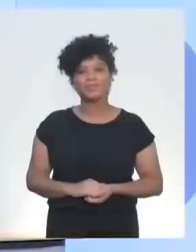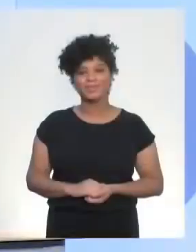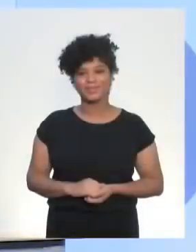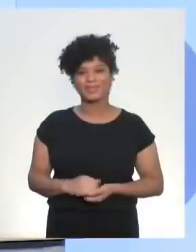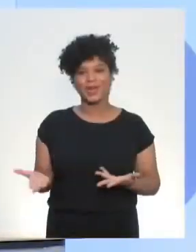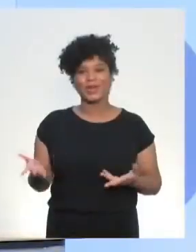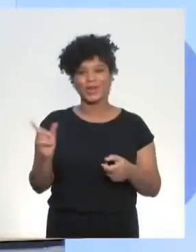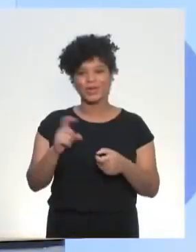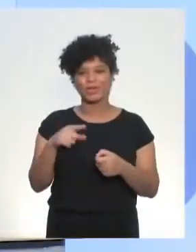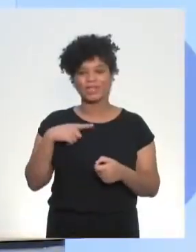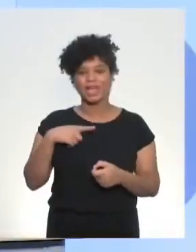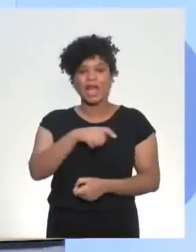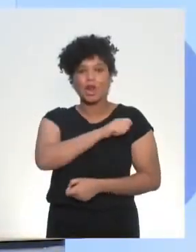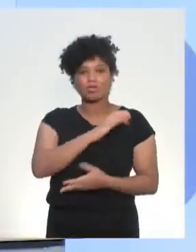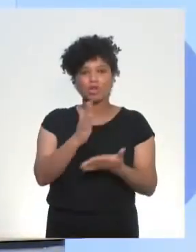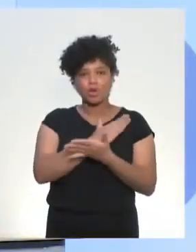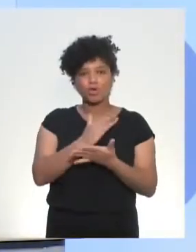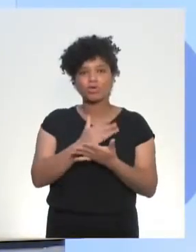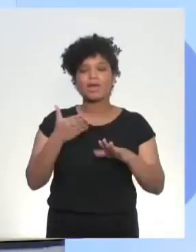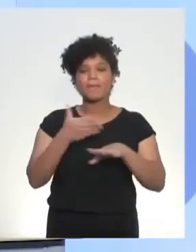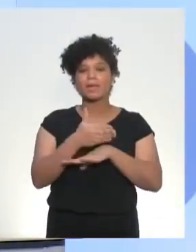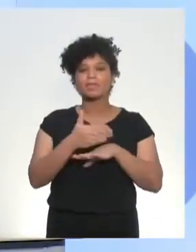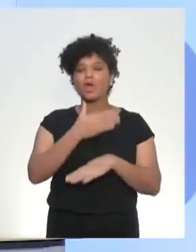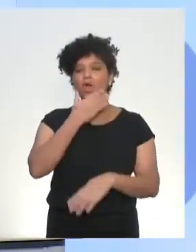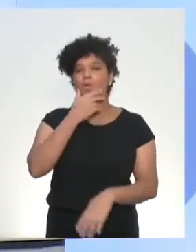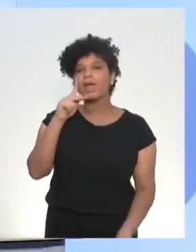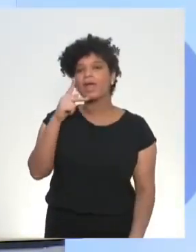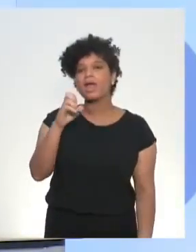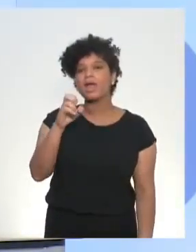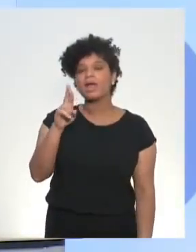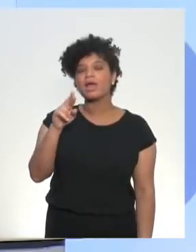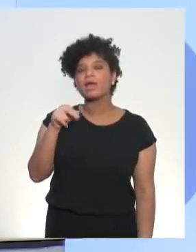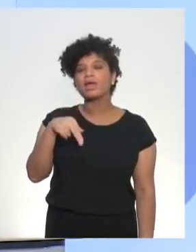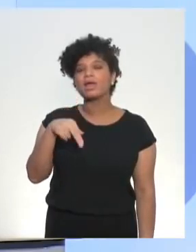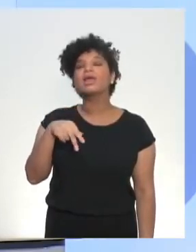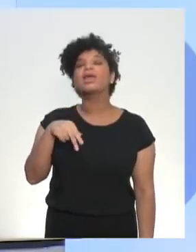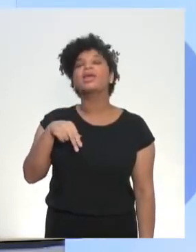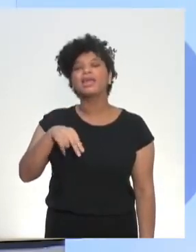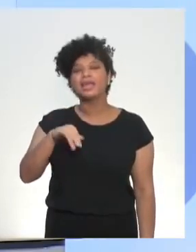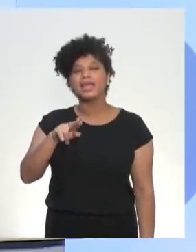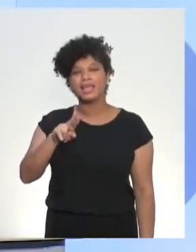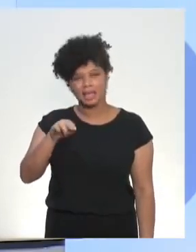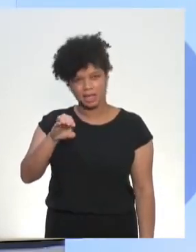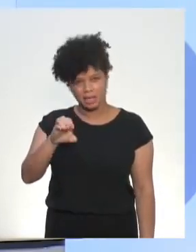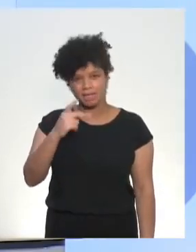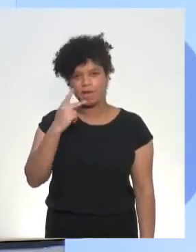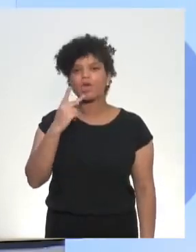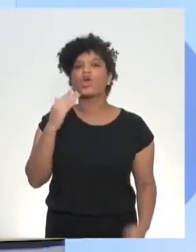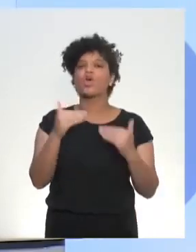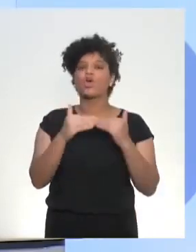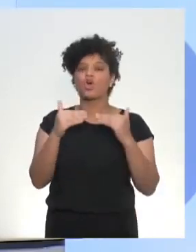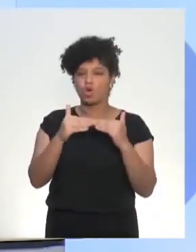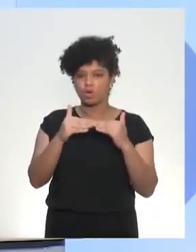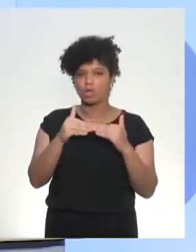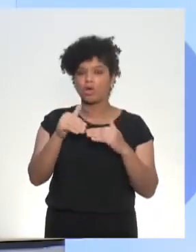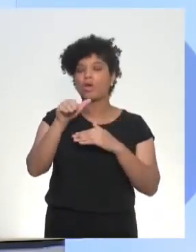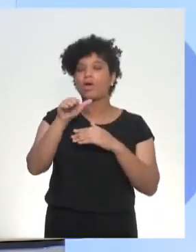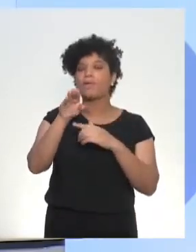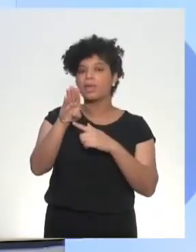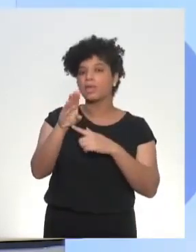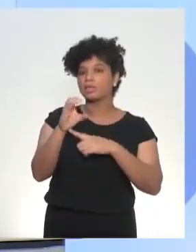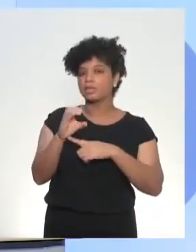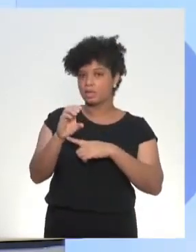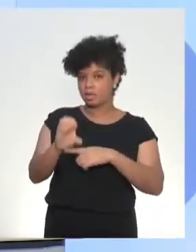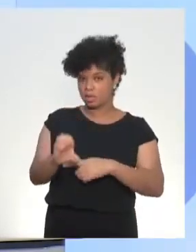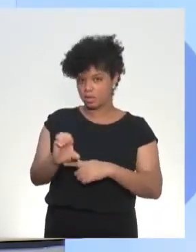Ed, voltamos aqui, tem alguns alunos participando. O Henrique, o Daniel, o Isaac mandaram para a gente. O Henrique falou que concorda com a B, C, E. O